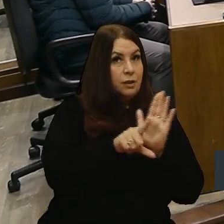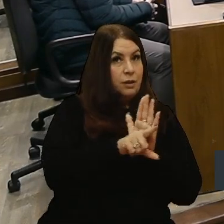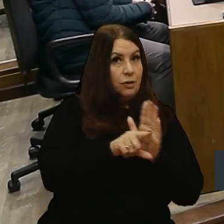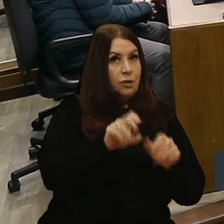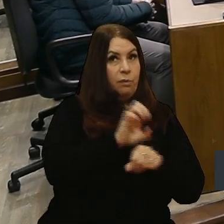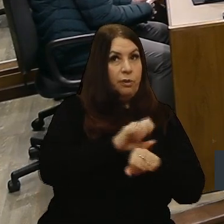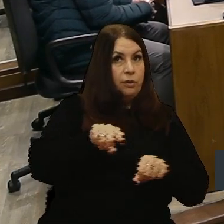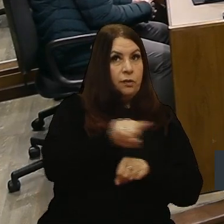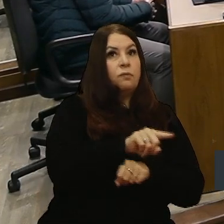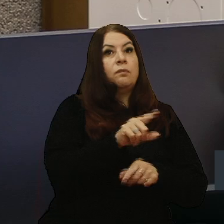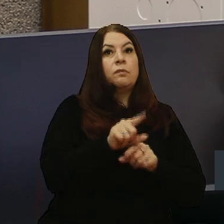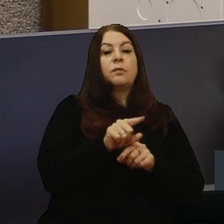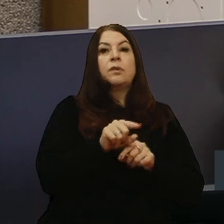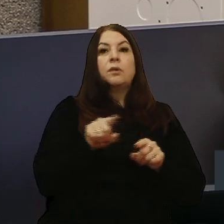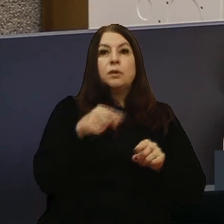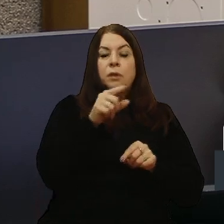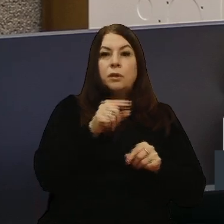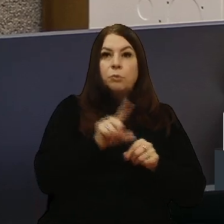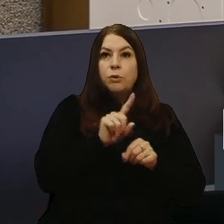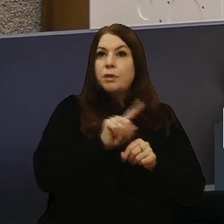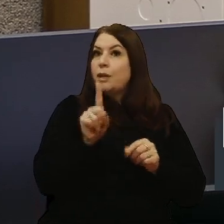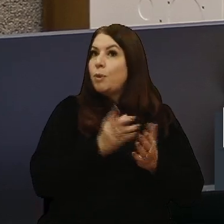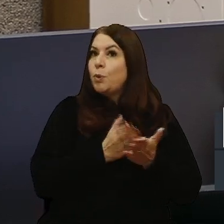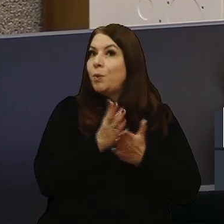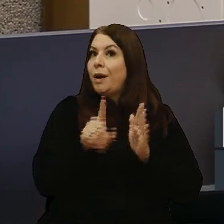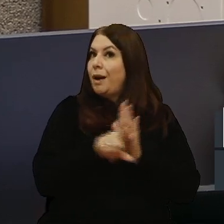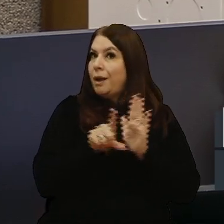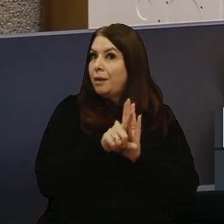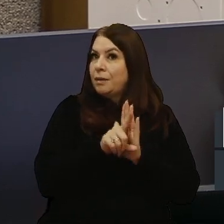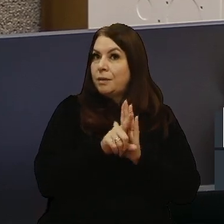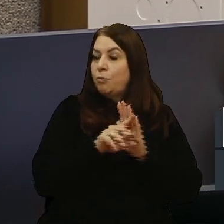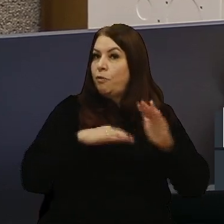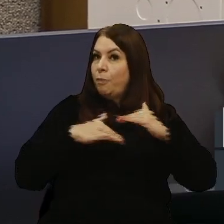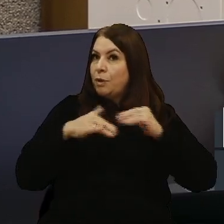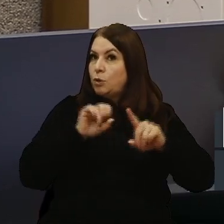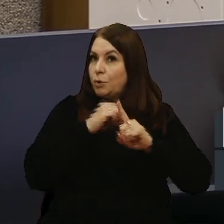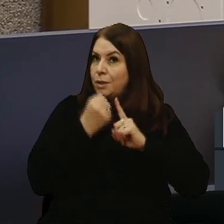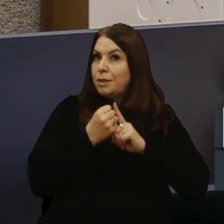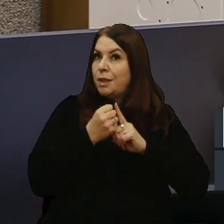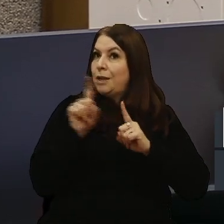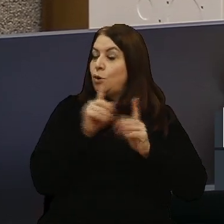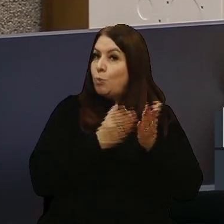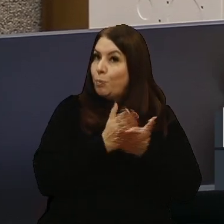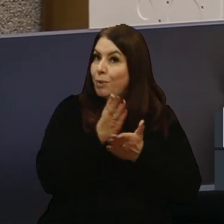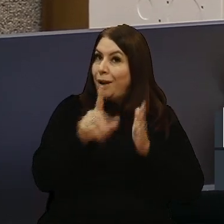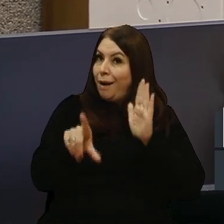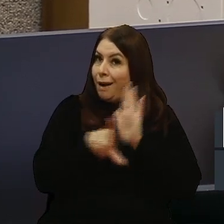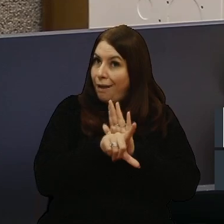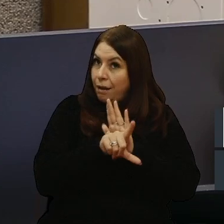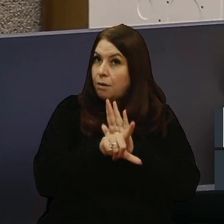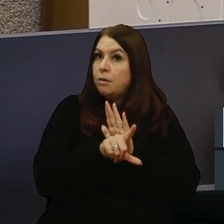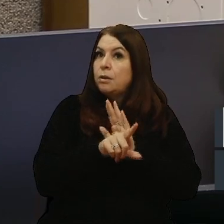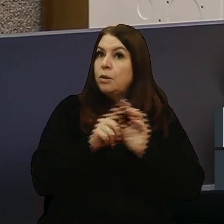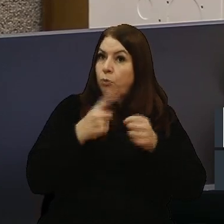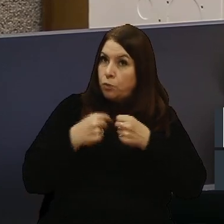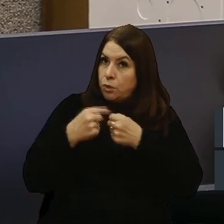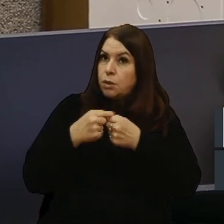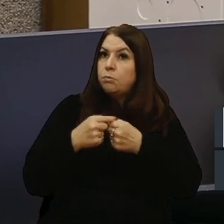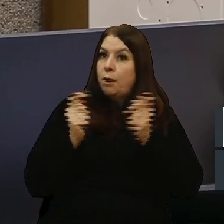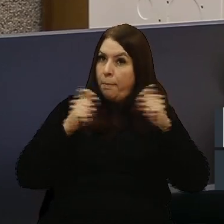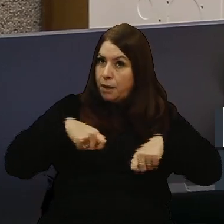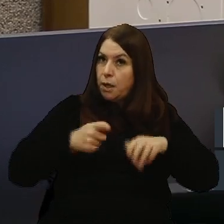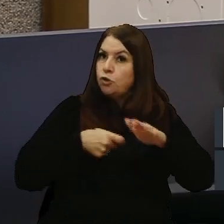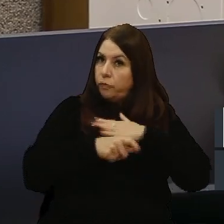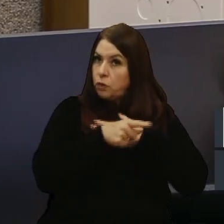então o município iria descumprir a lei. Então não é uma questão dos movimentos sociais, é uma questão de descumprimento legal. E o município tem capacidade de